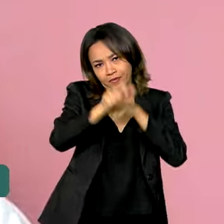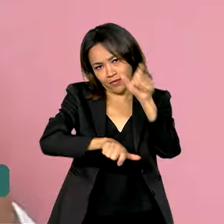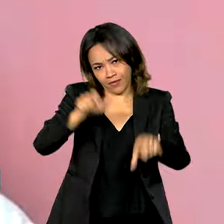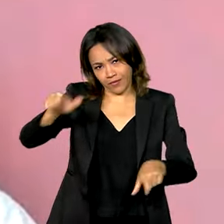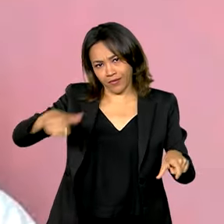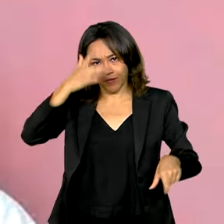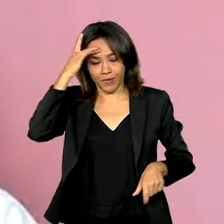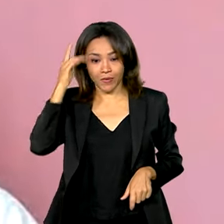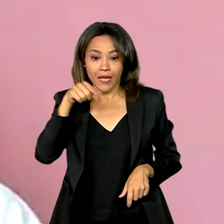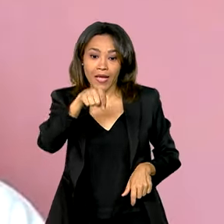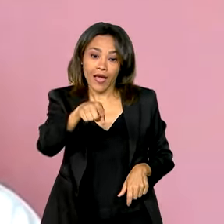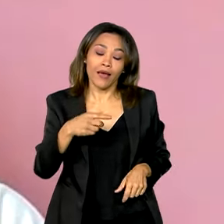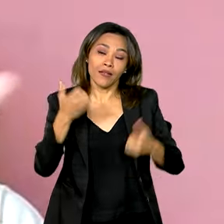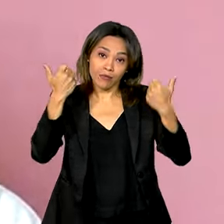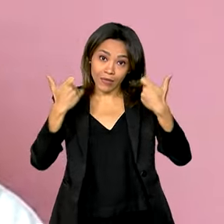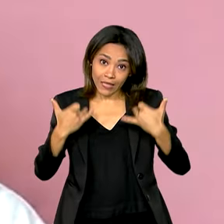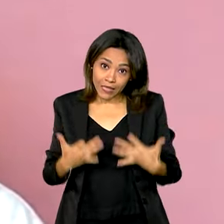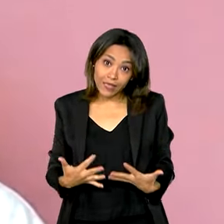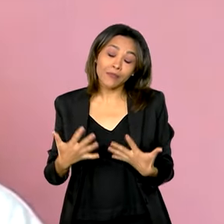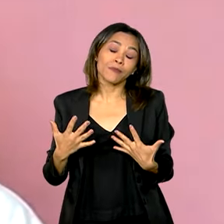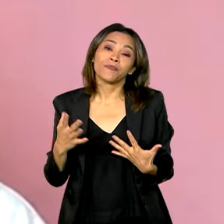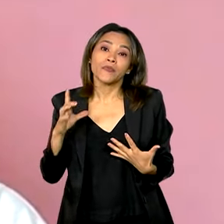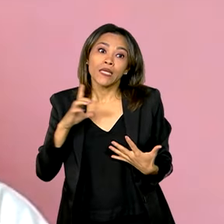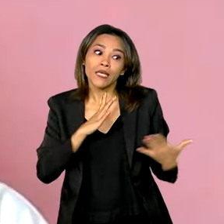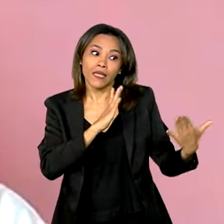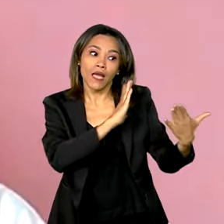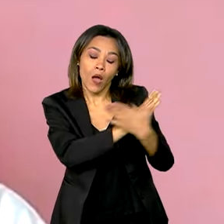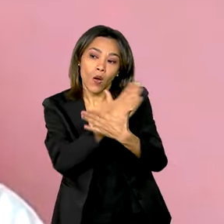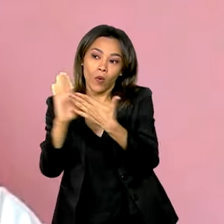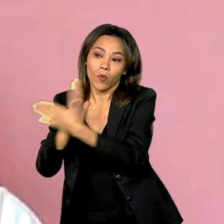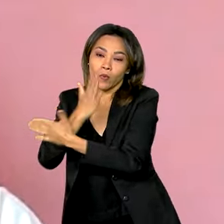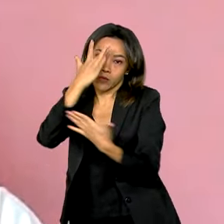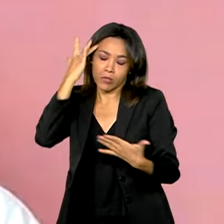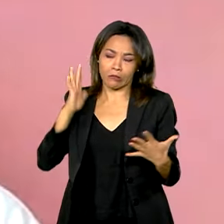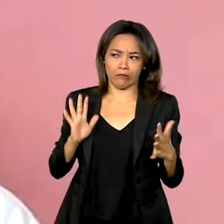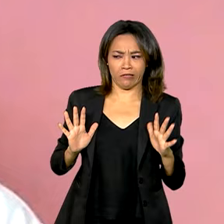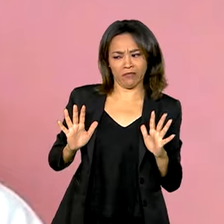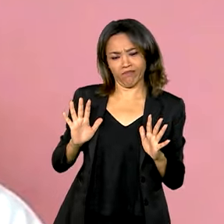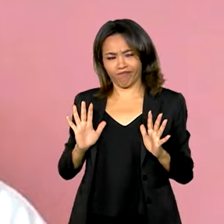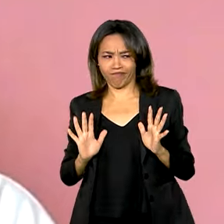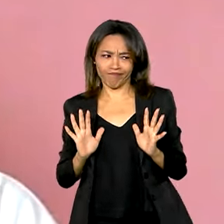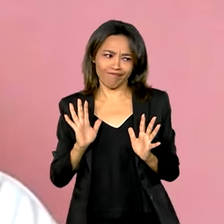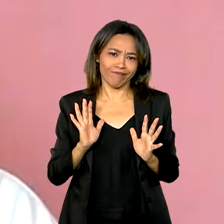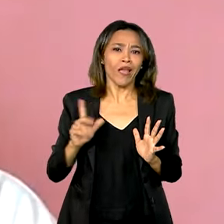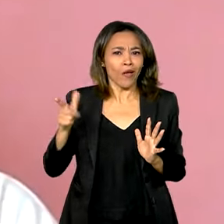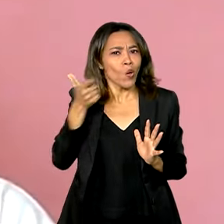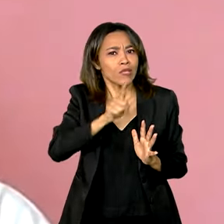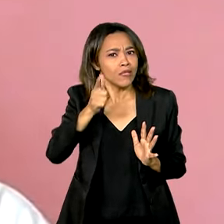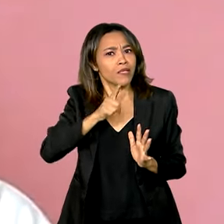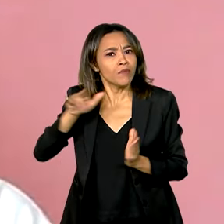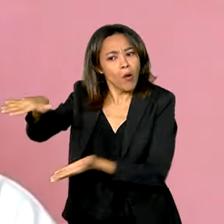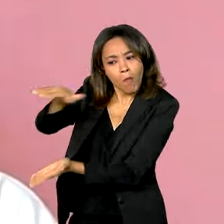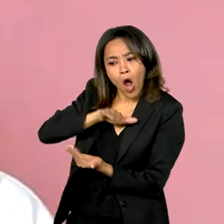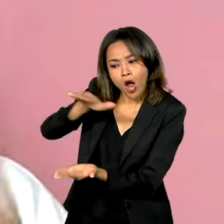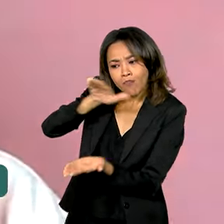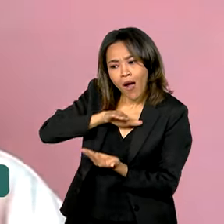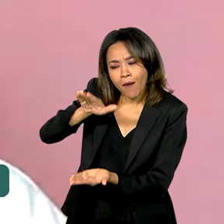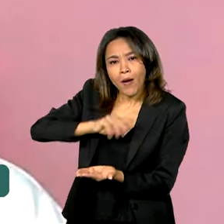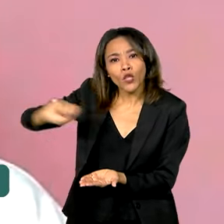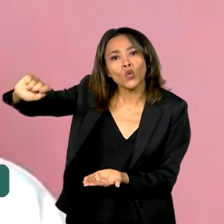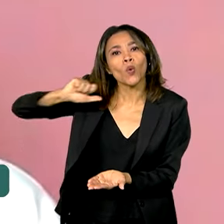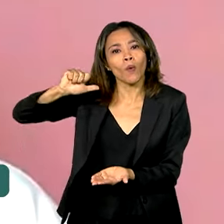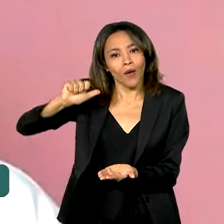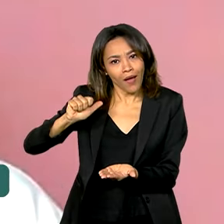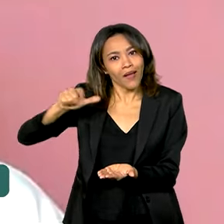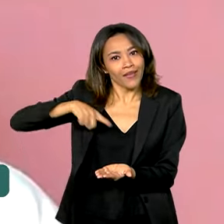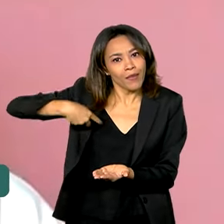por conta dessa resistência mesmo que a gente tem por parte de algumas pessoas, a gente consegue receber doações na quantidade que a gente tem pessoas